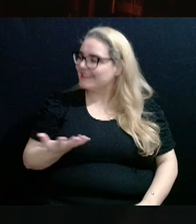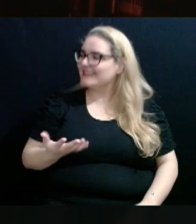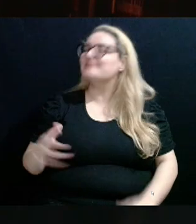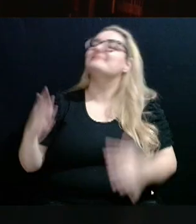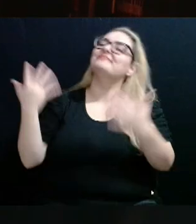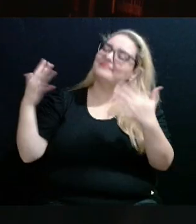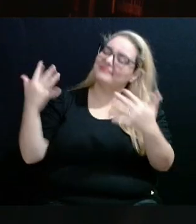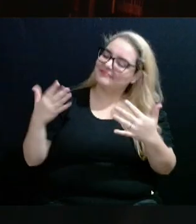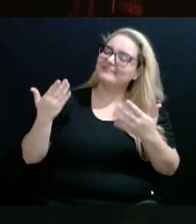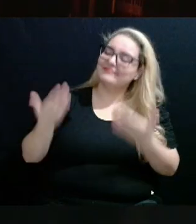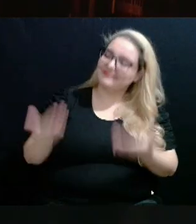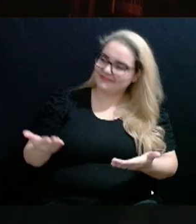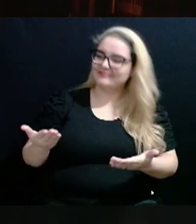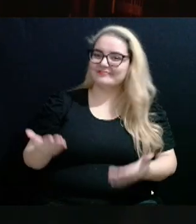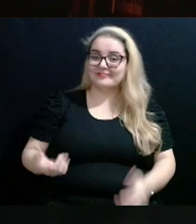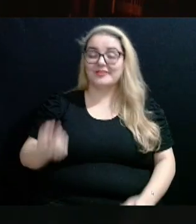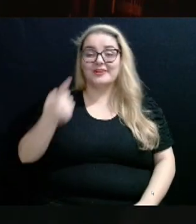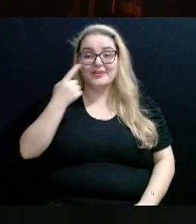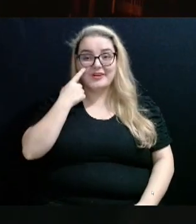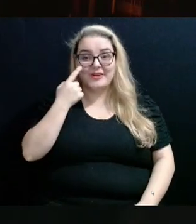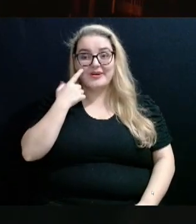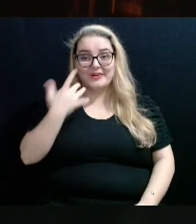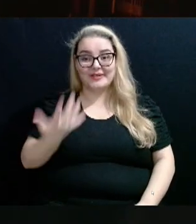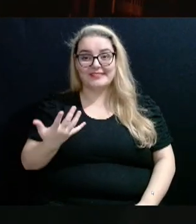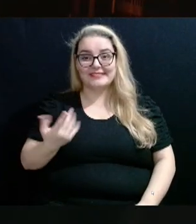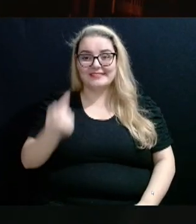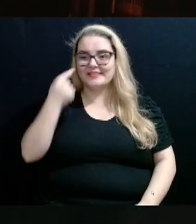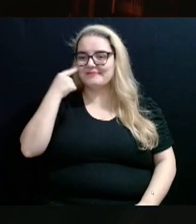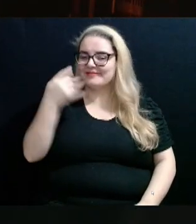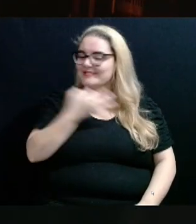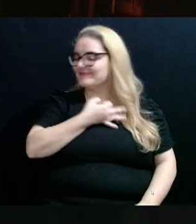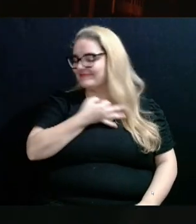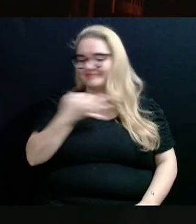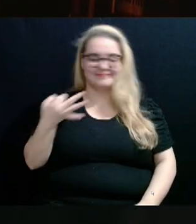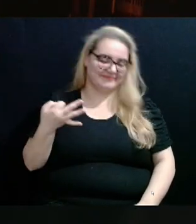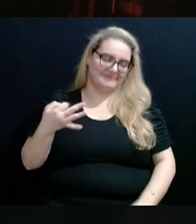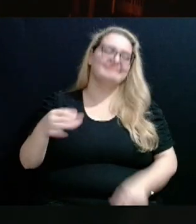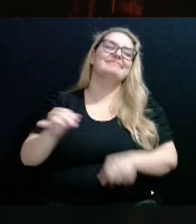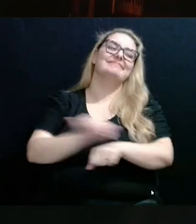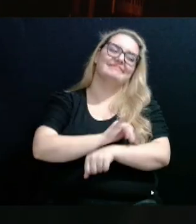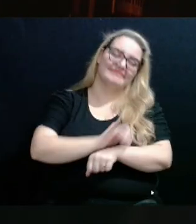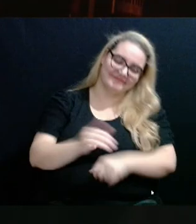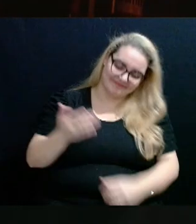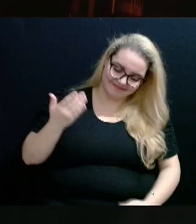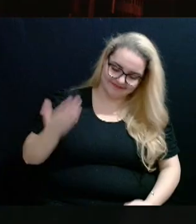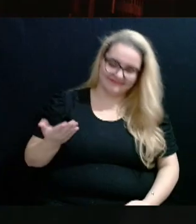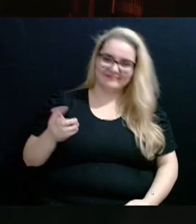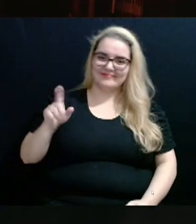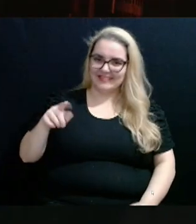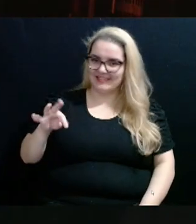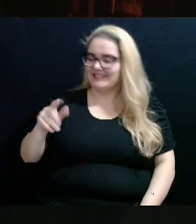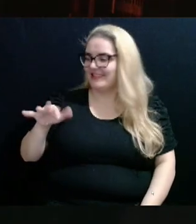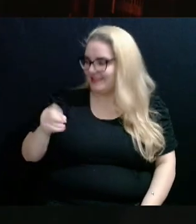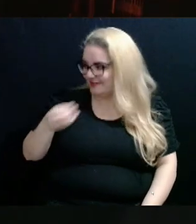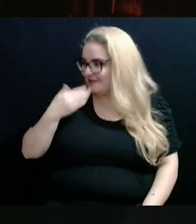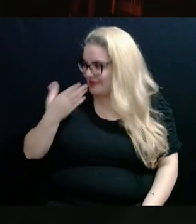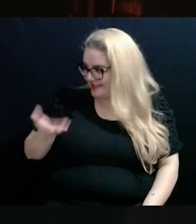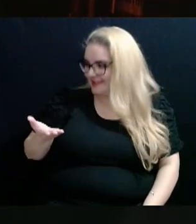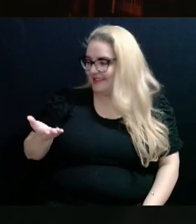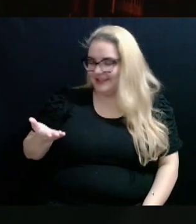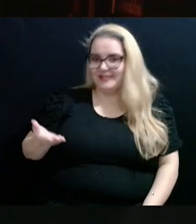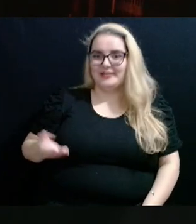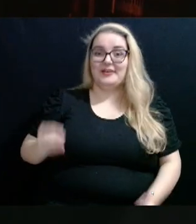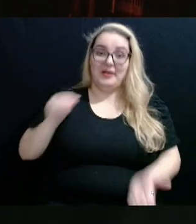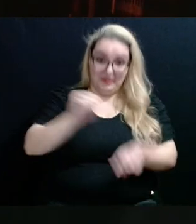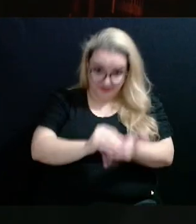que é uma ideia, assim, estratégica, né, Thiago? Muito bom, né? Muito bom. Falta pouco. E falta pouco para